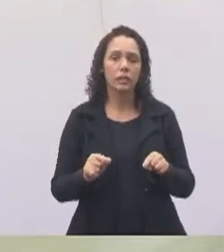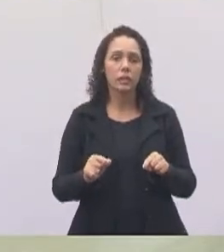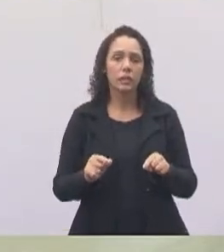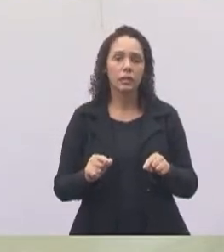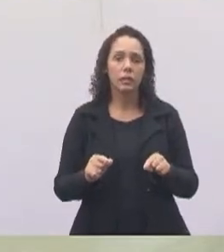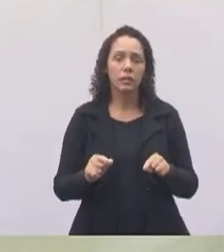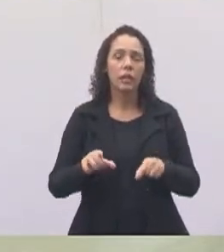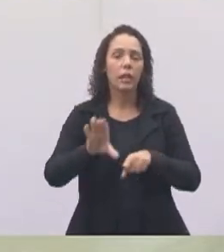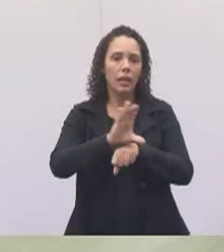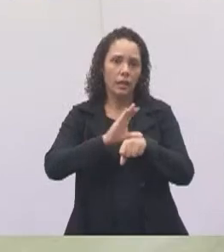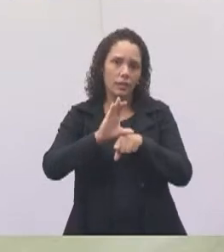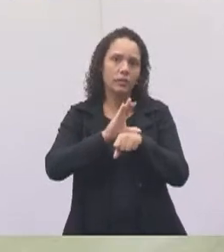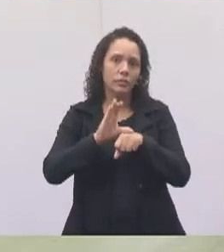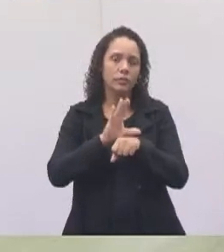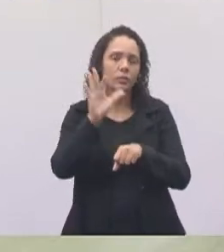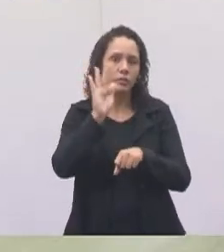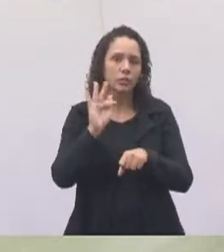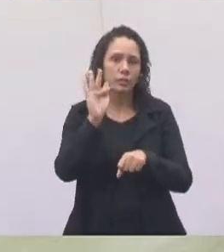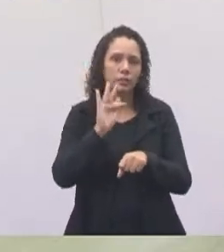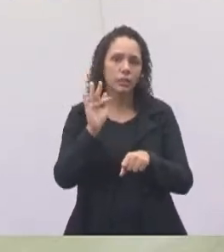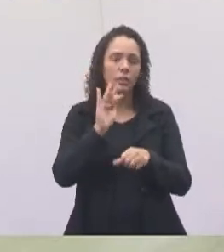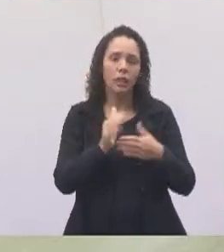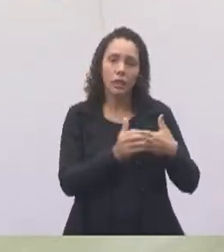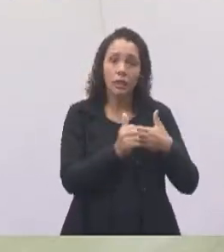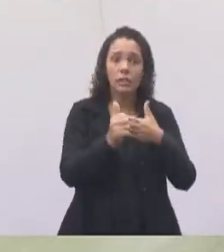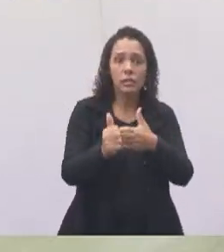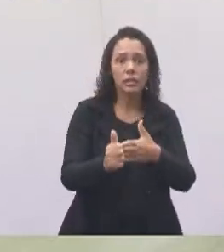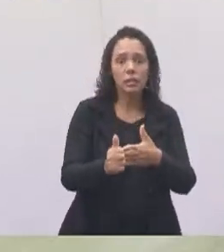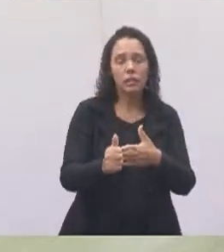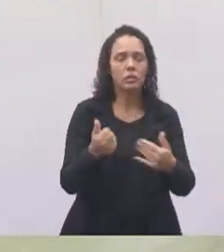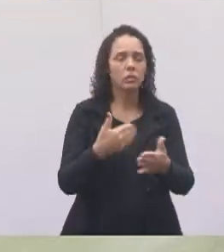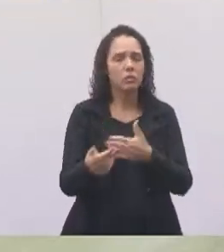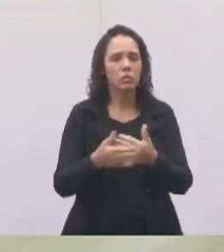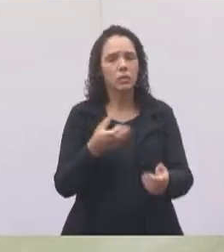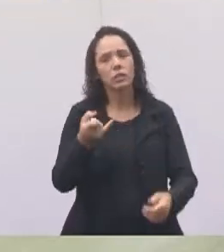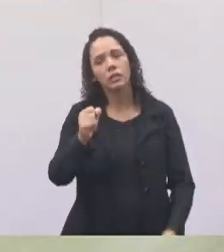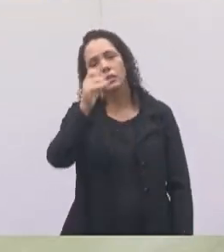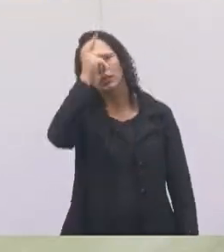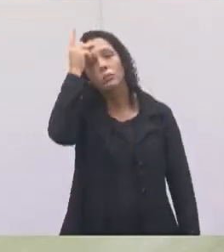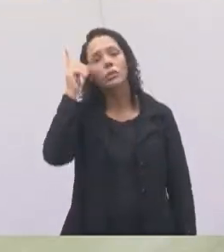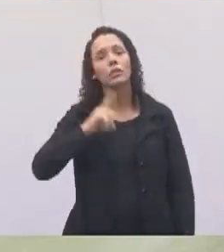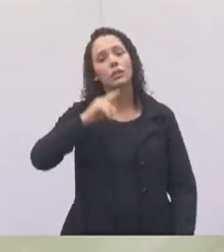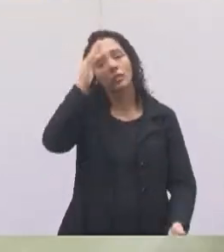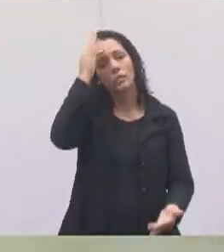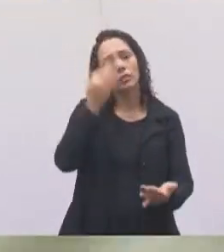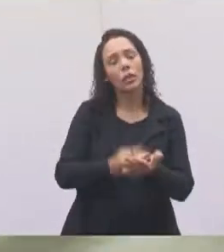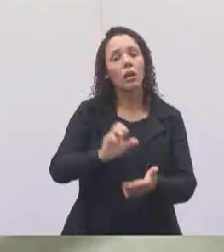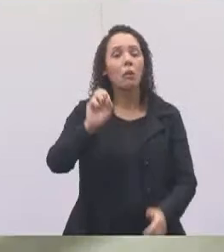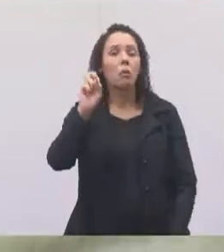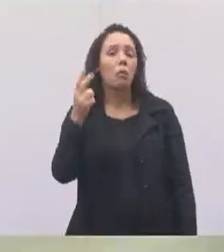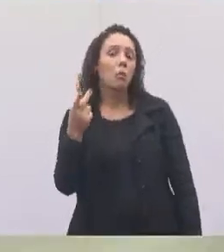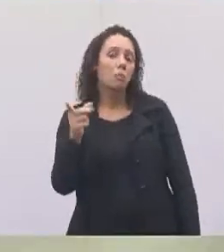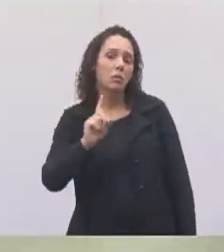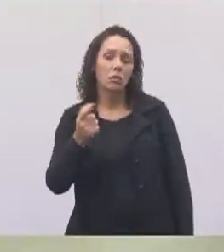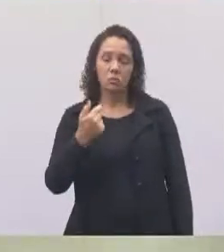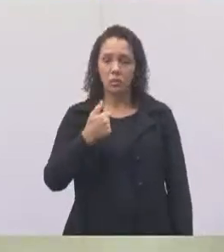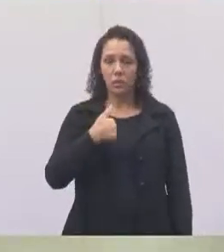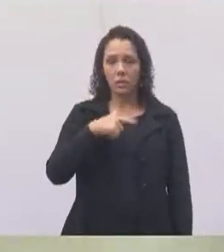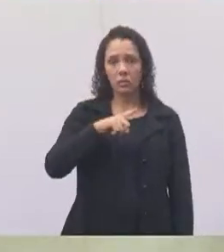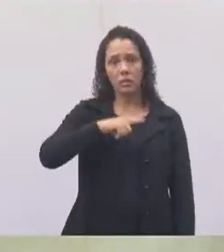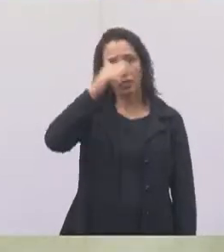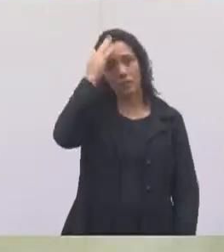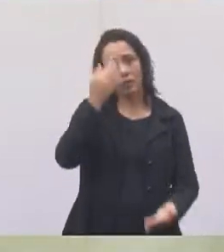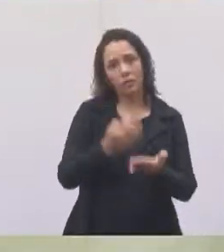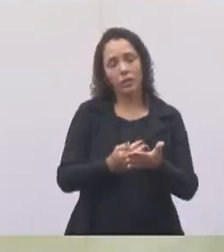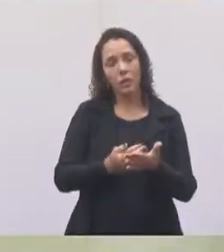é a Constituição Federal. Você tendo fé ou não, eu tenho a minha e respeito quem tem a dele, e respeito até quem